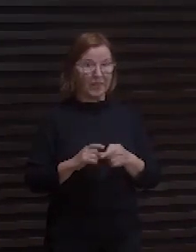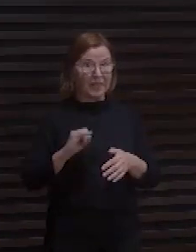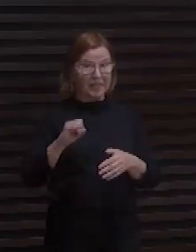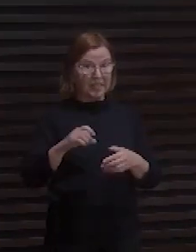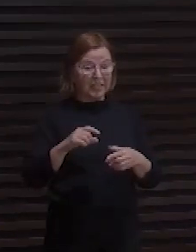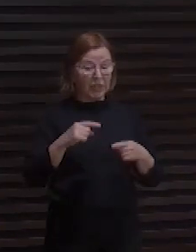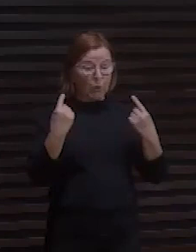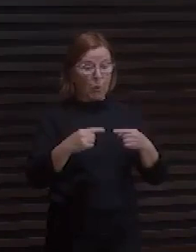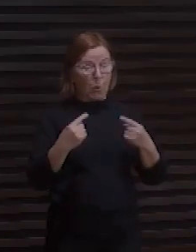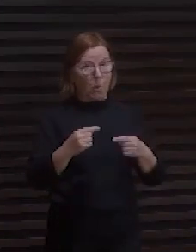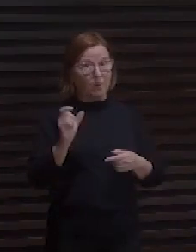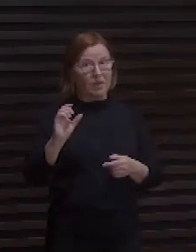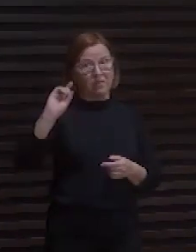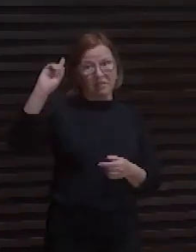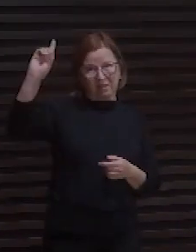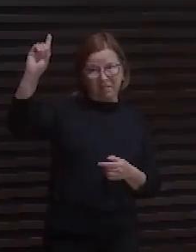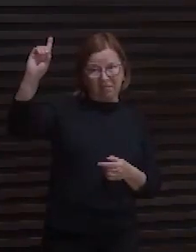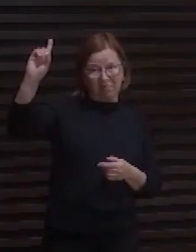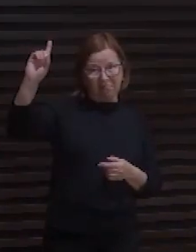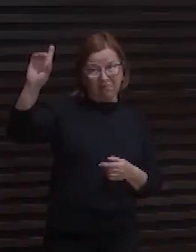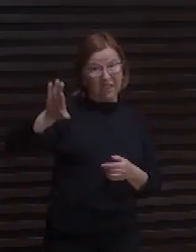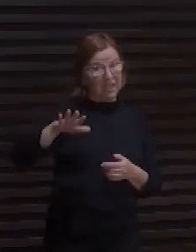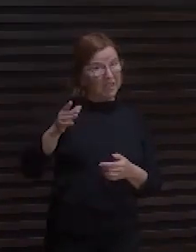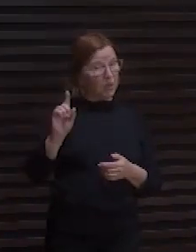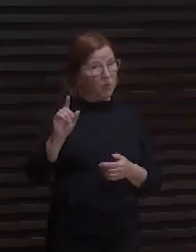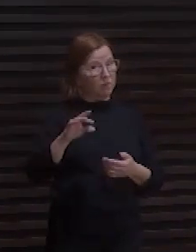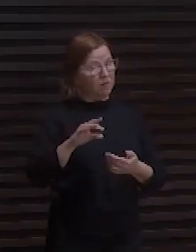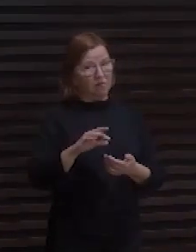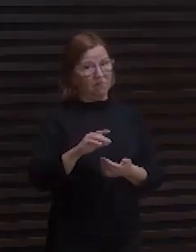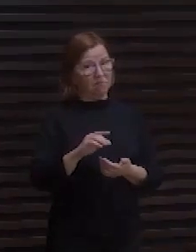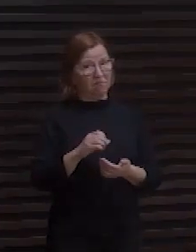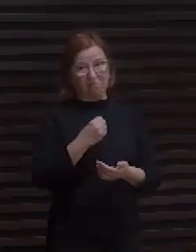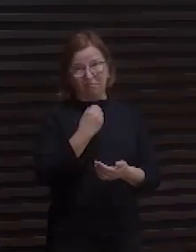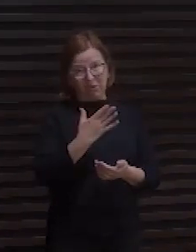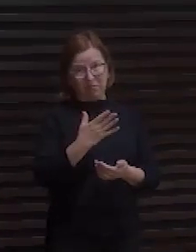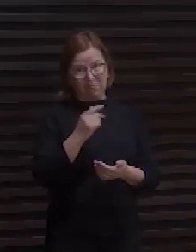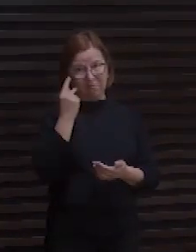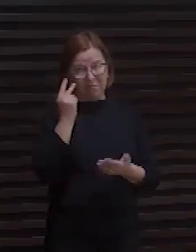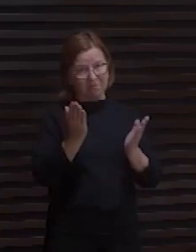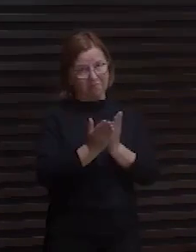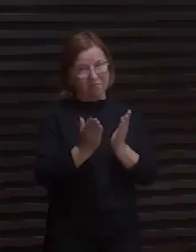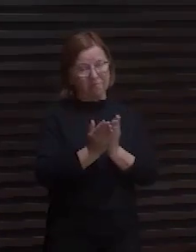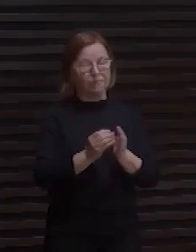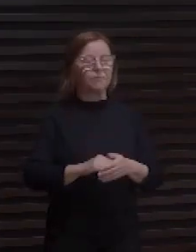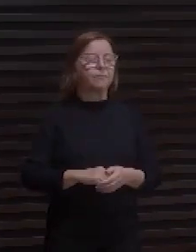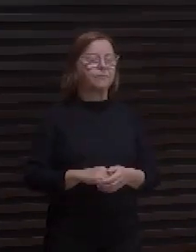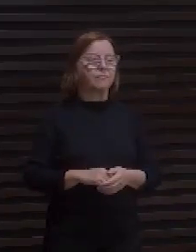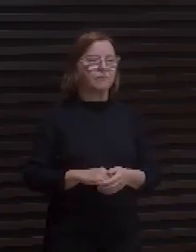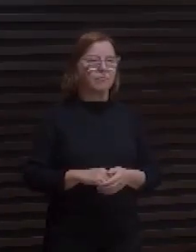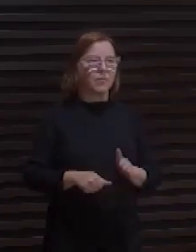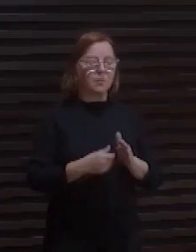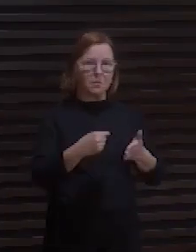Deus diz é algo legítimo para um novo nascido. Então, a primeira pergunta que nós